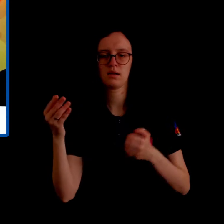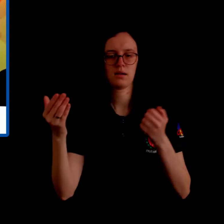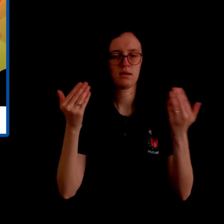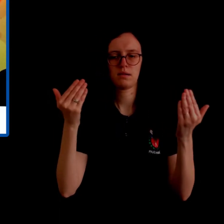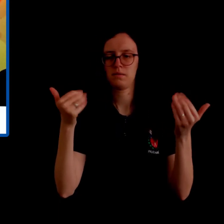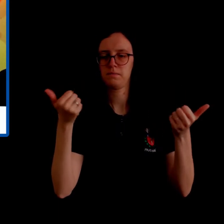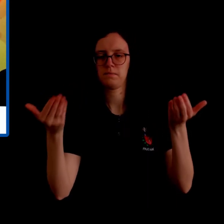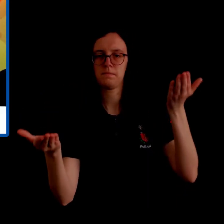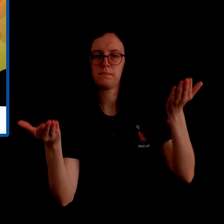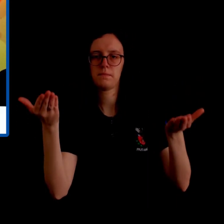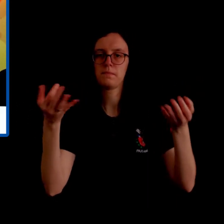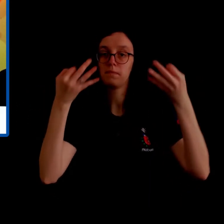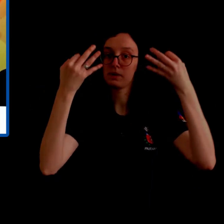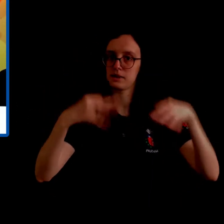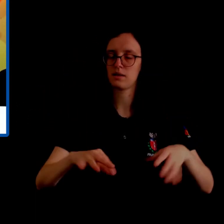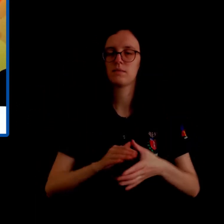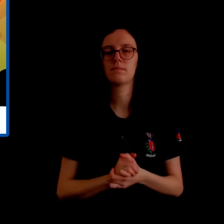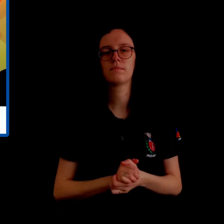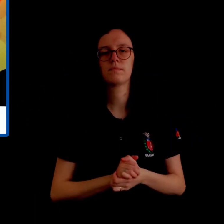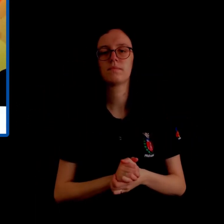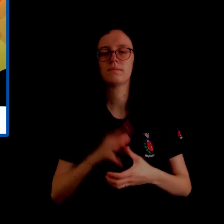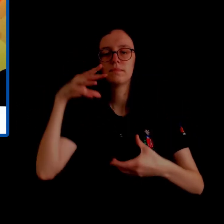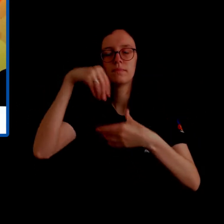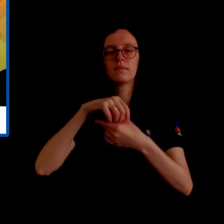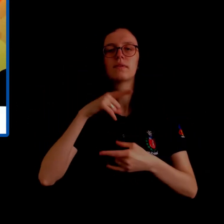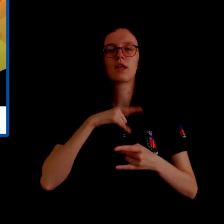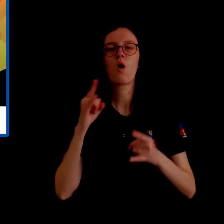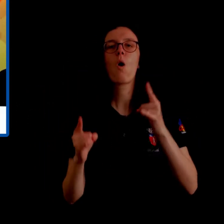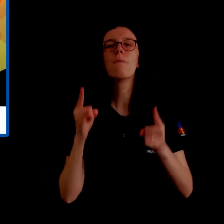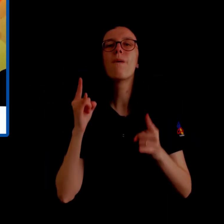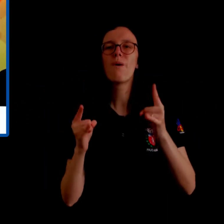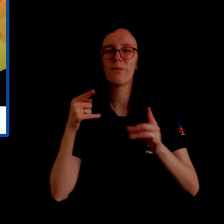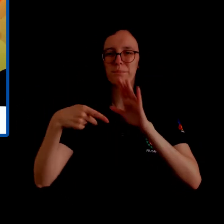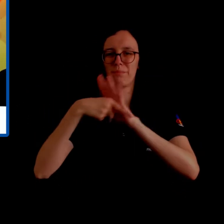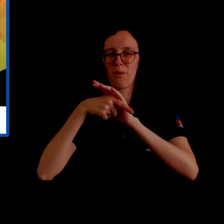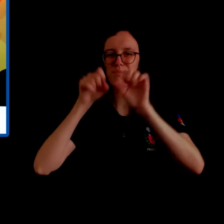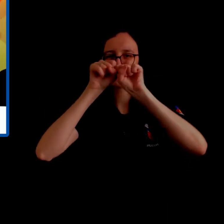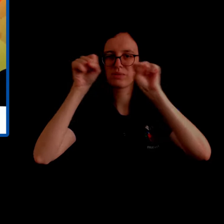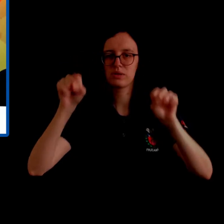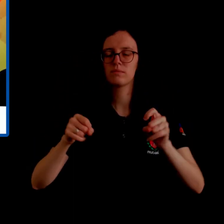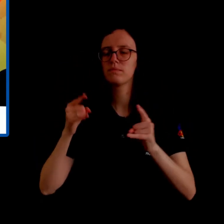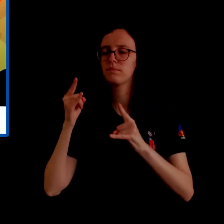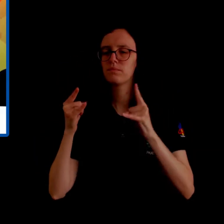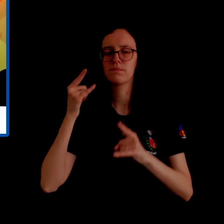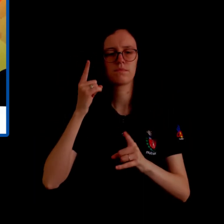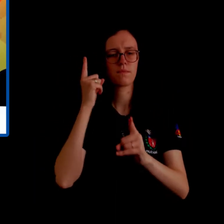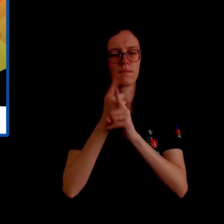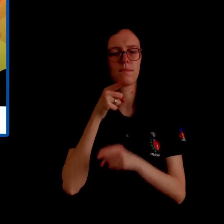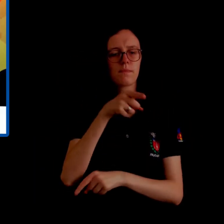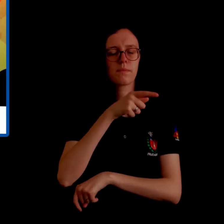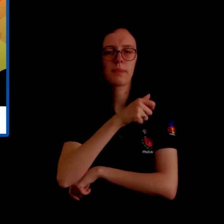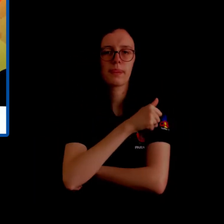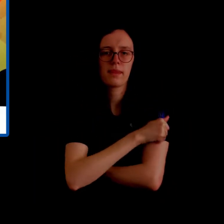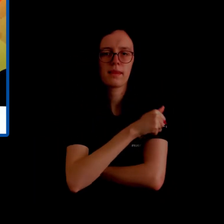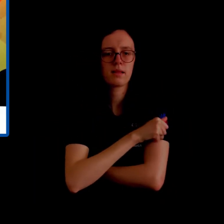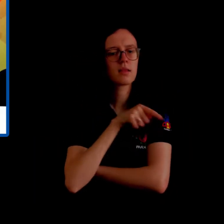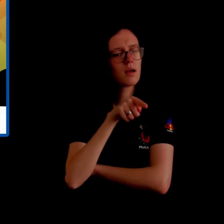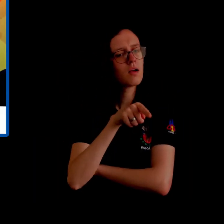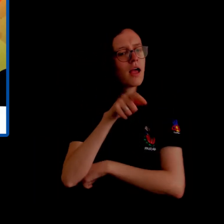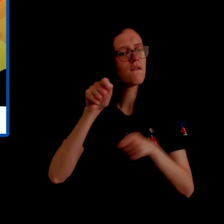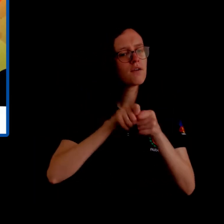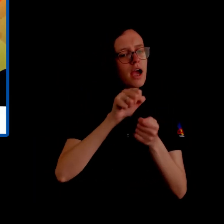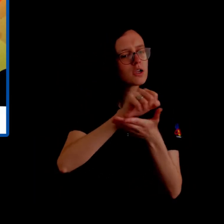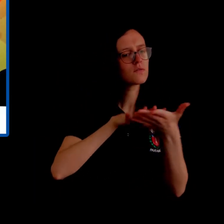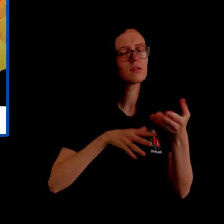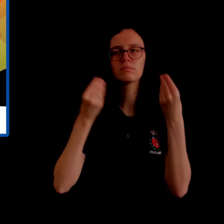dentro. E quando o robô ele for lá verificar a atividade para gerar a presença, se